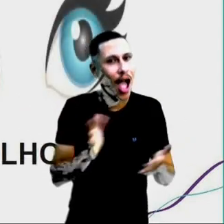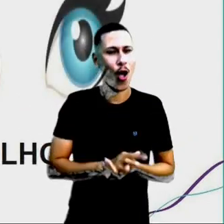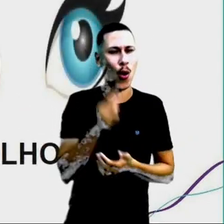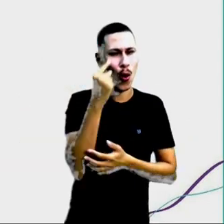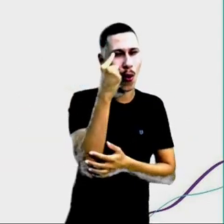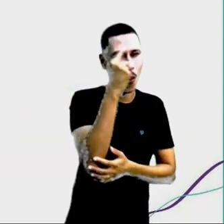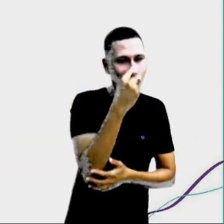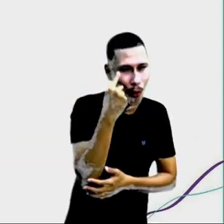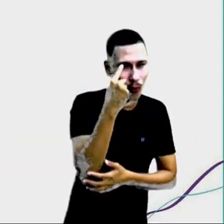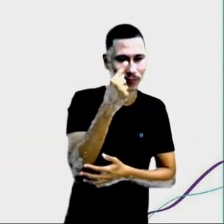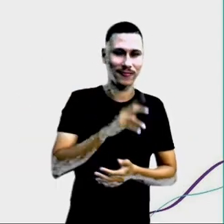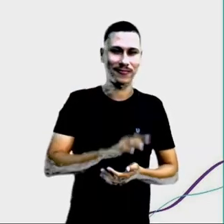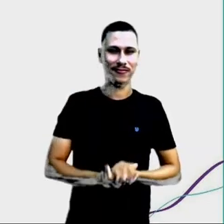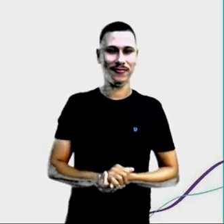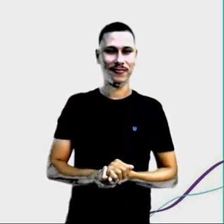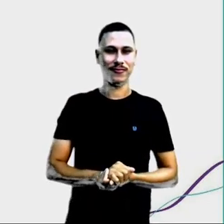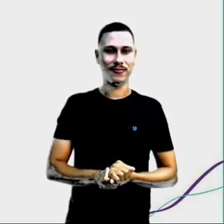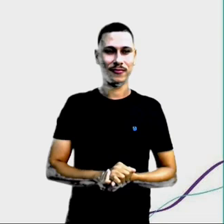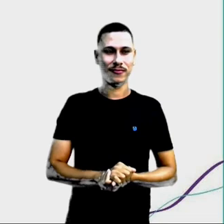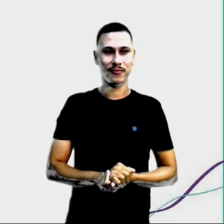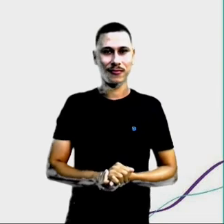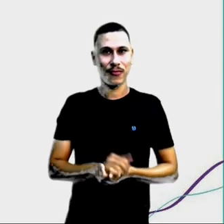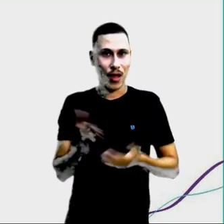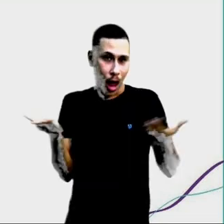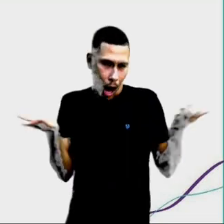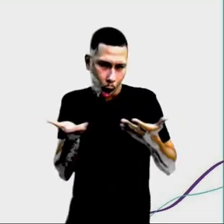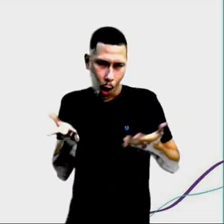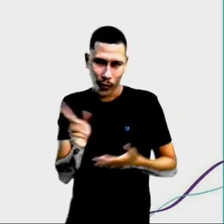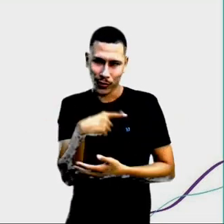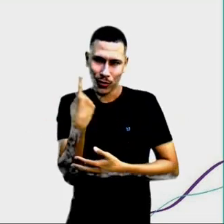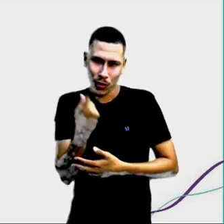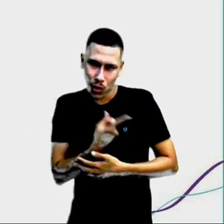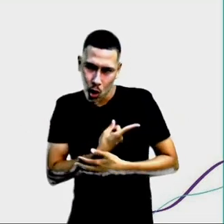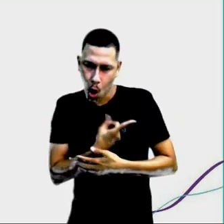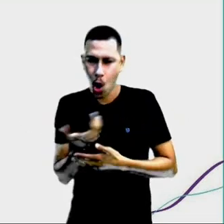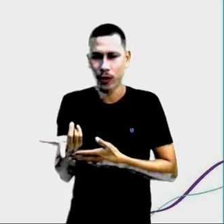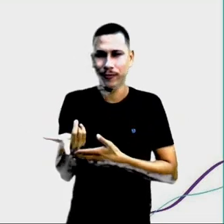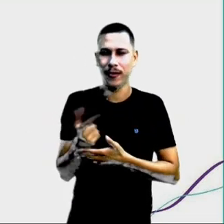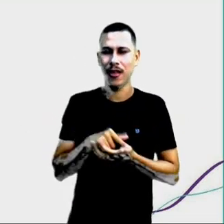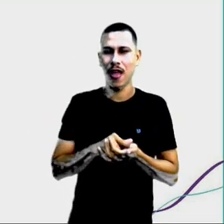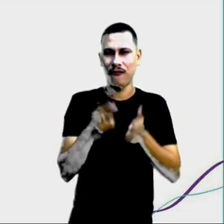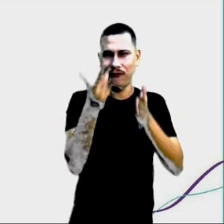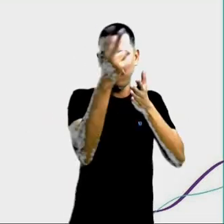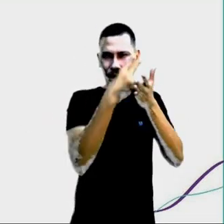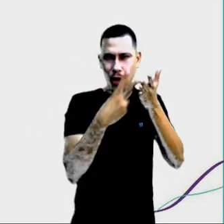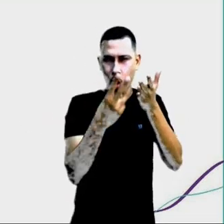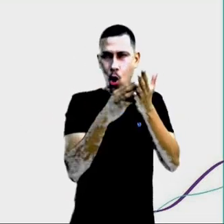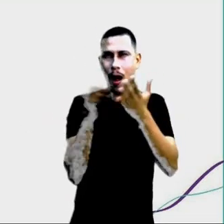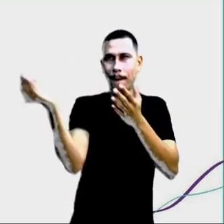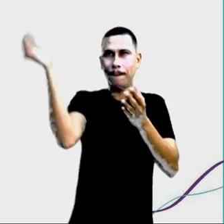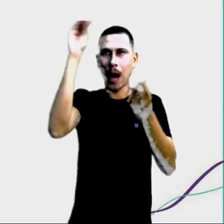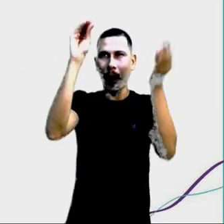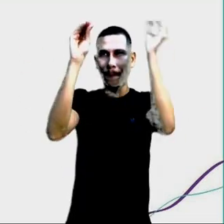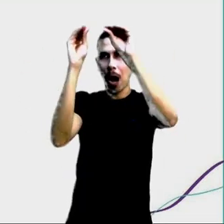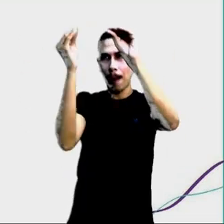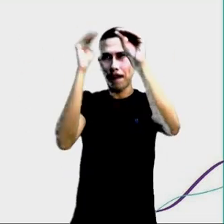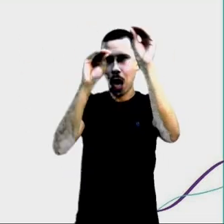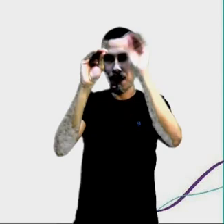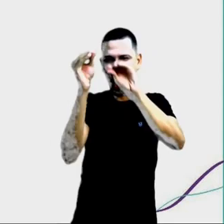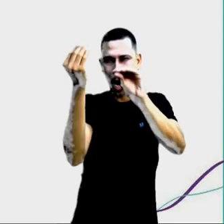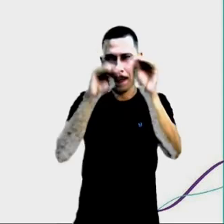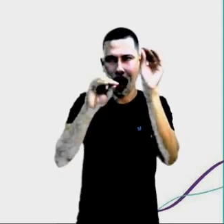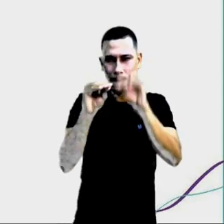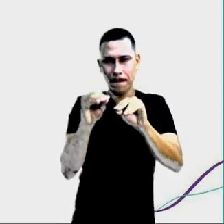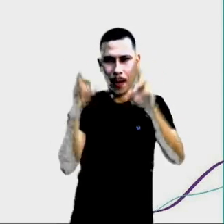olho. E agora nós iremos parear figuras que rimam. Temos aqui